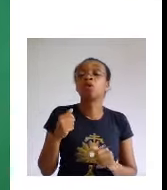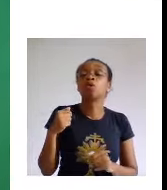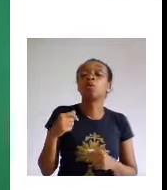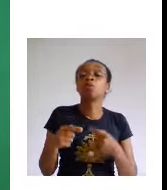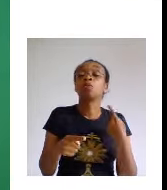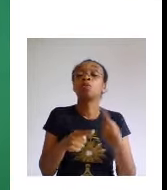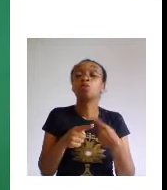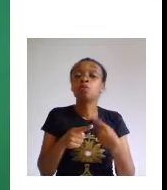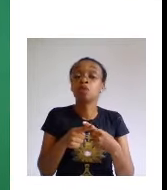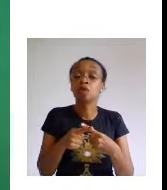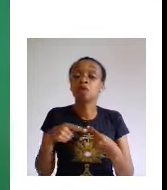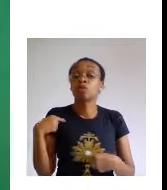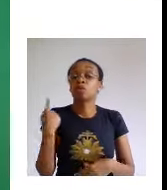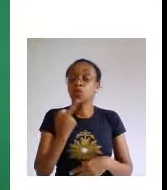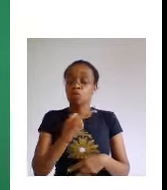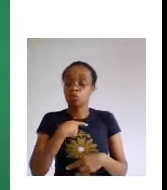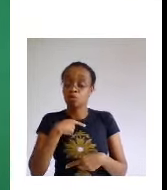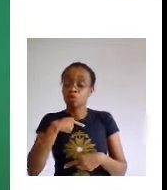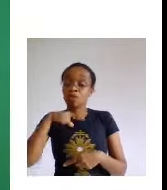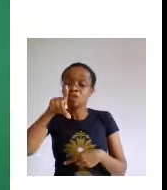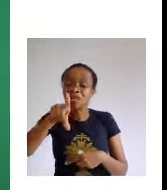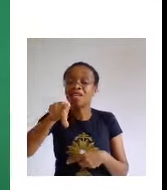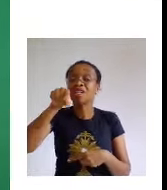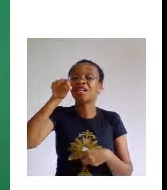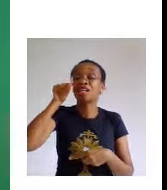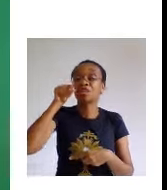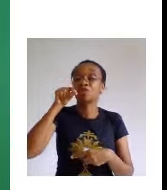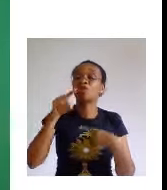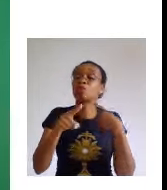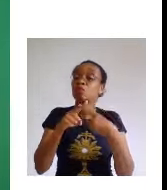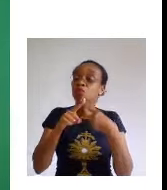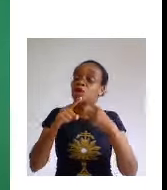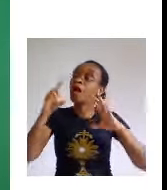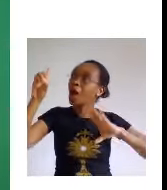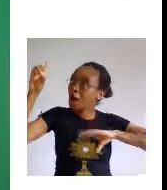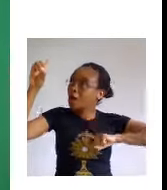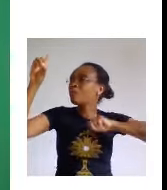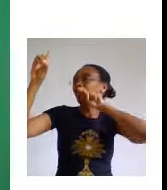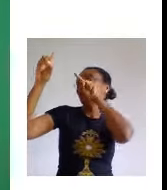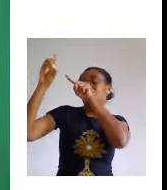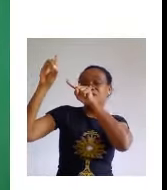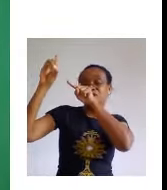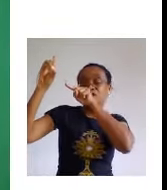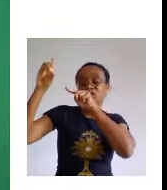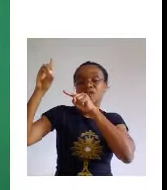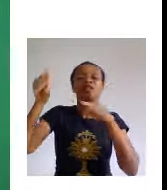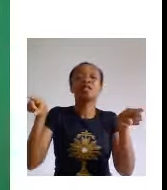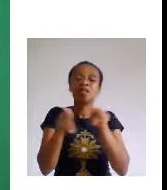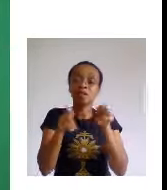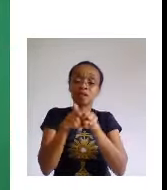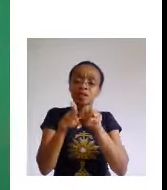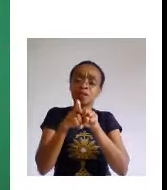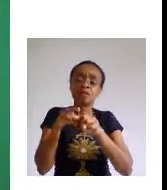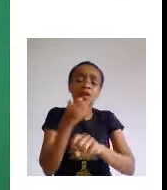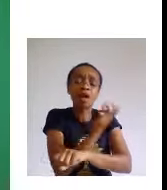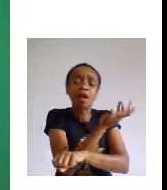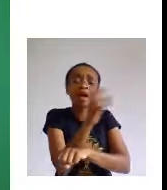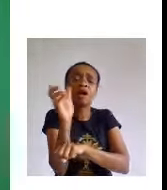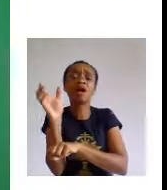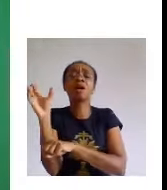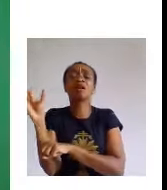sim por uma decisão amorosa a Deus e a toda a sua criação. Então é nesse sentido que a